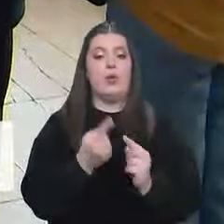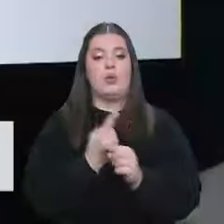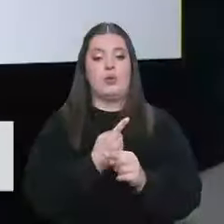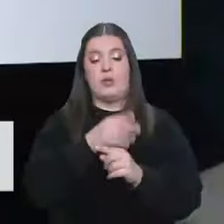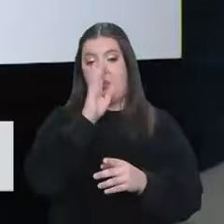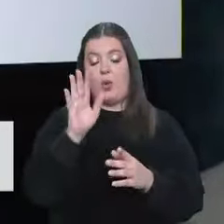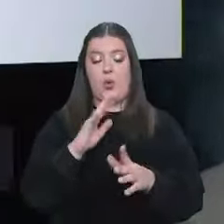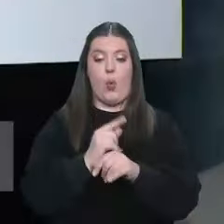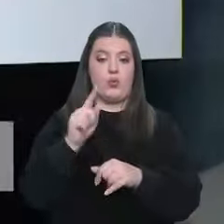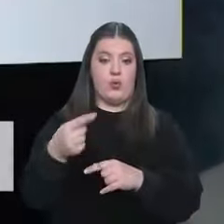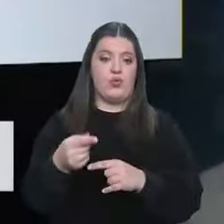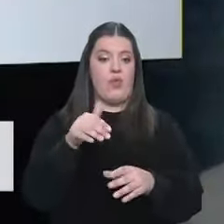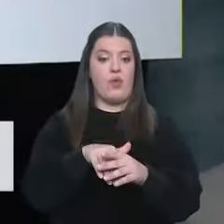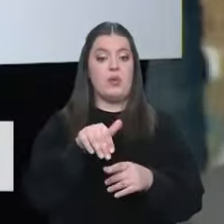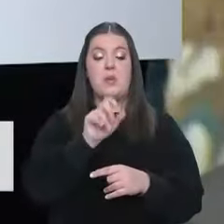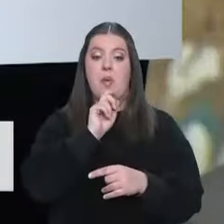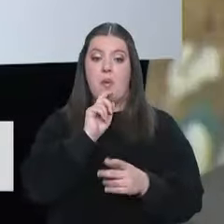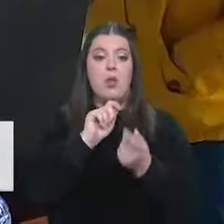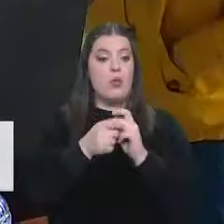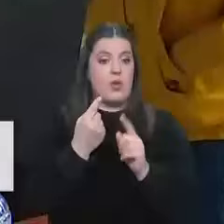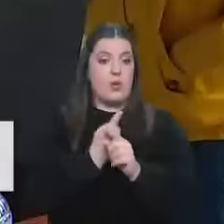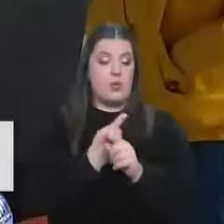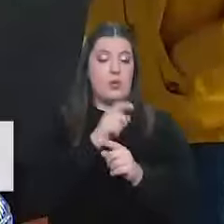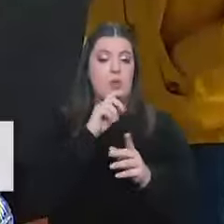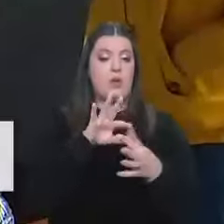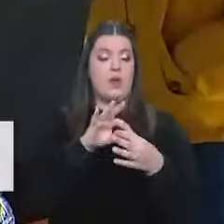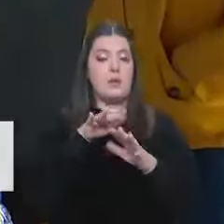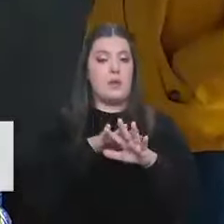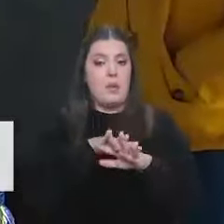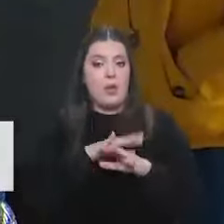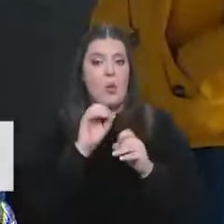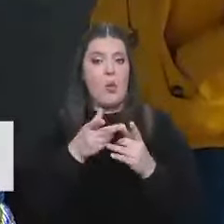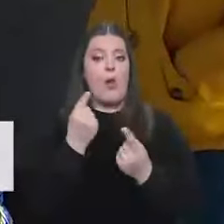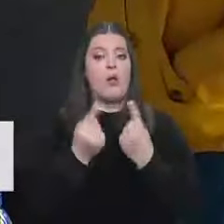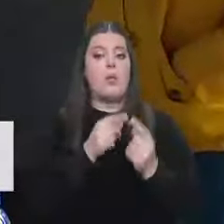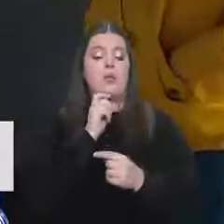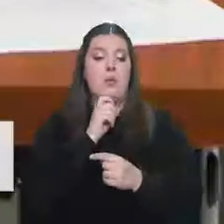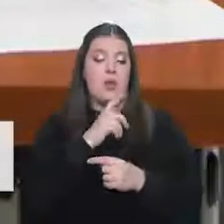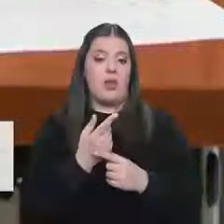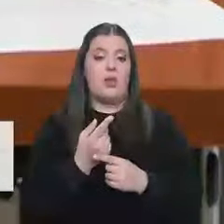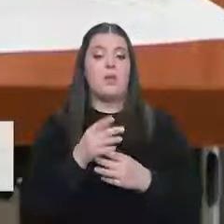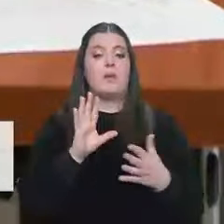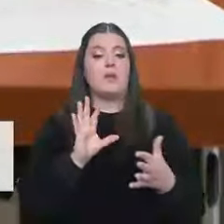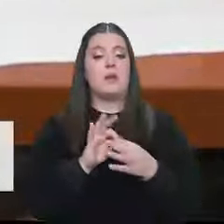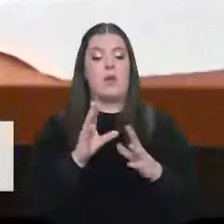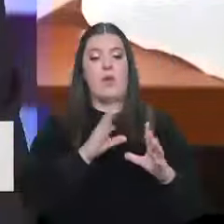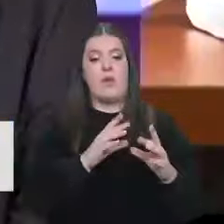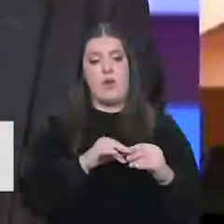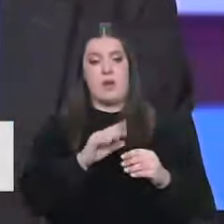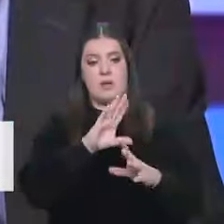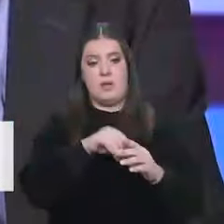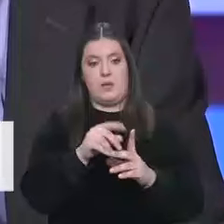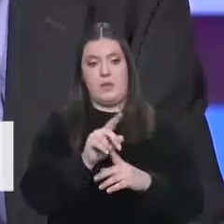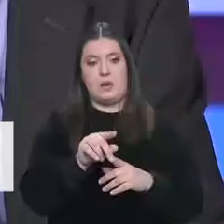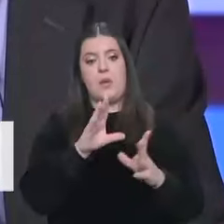noutras eleições este voto ainda pode alterar coisas seja do ponto Vista matemático seja até com alguma probabilidade mas não querendo entrar na conversa que que tiveram